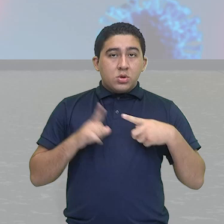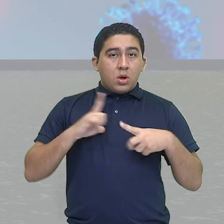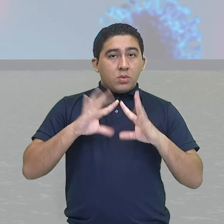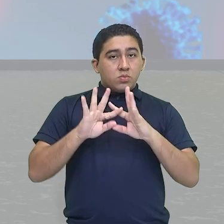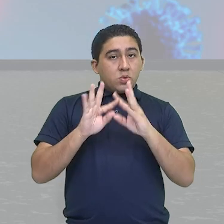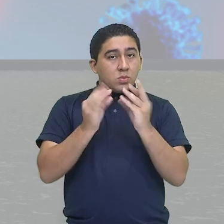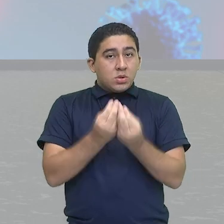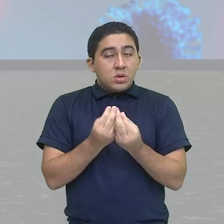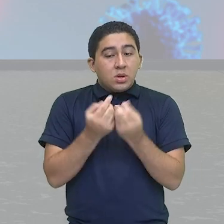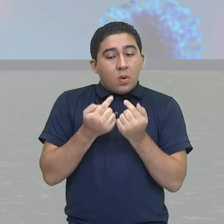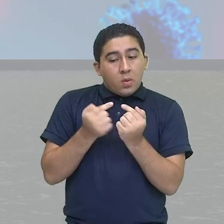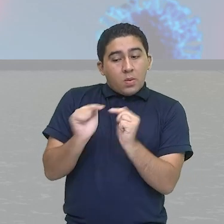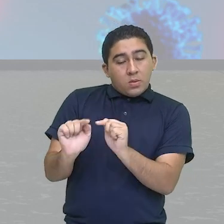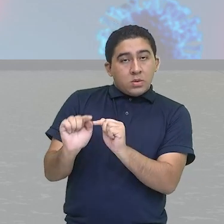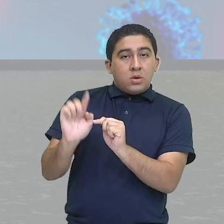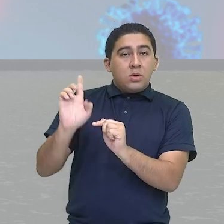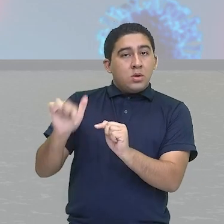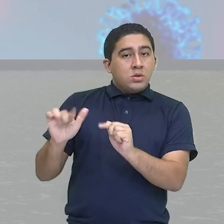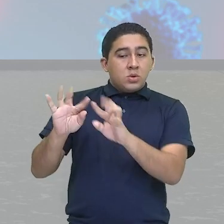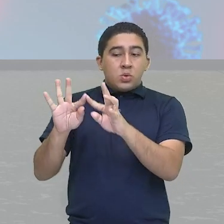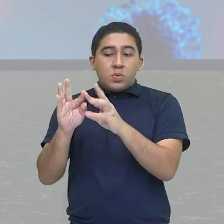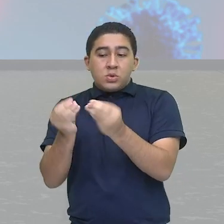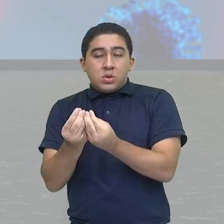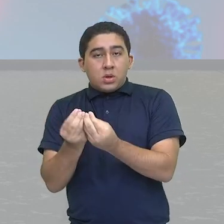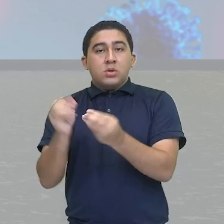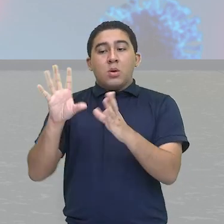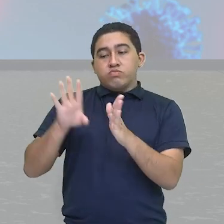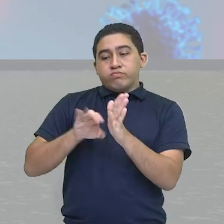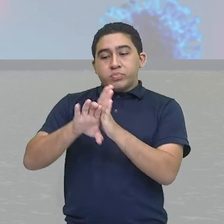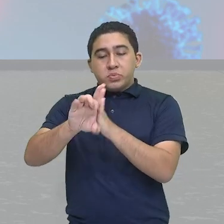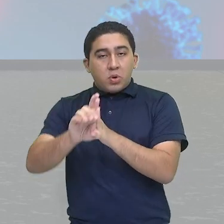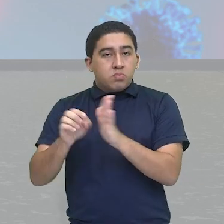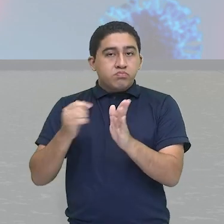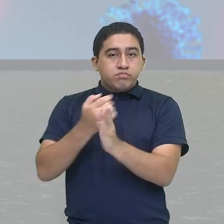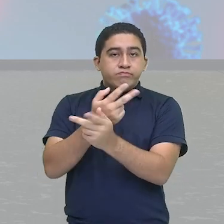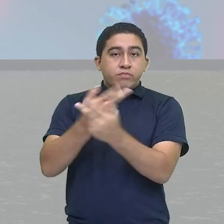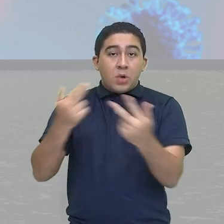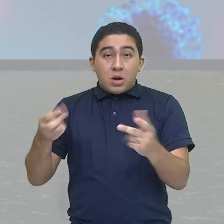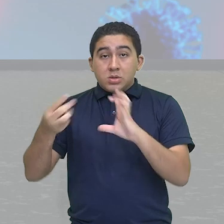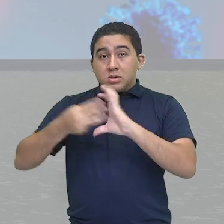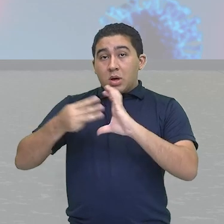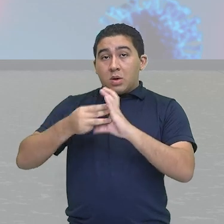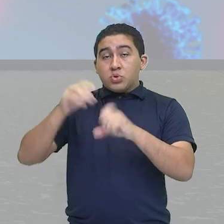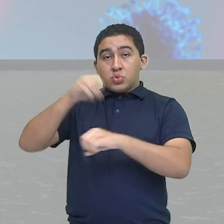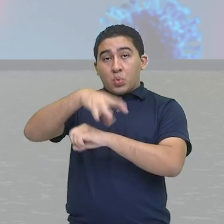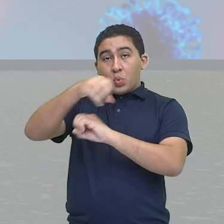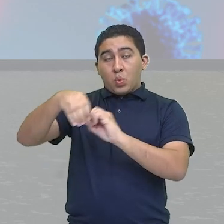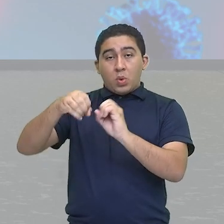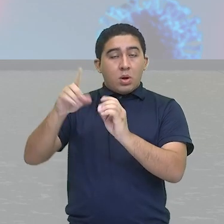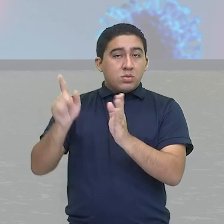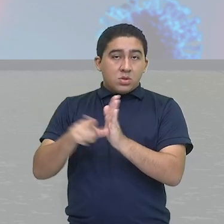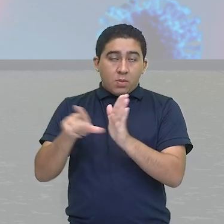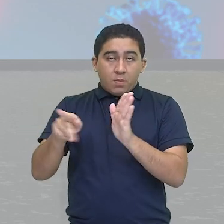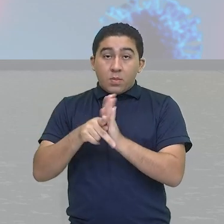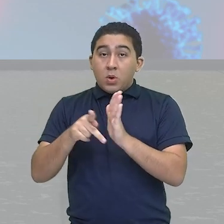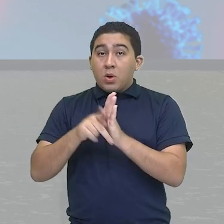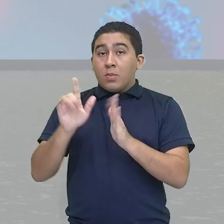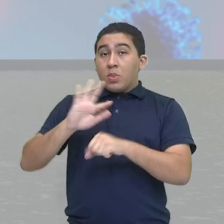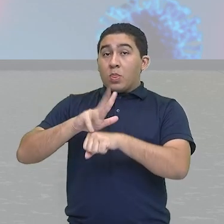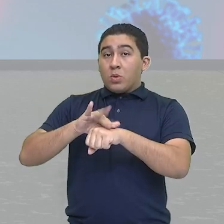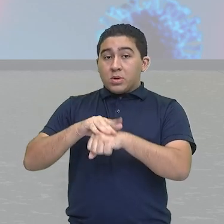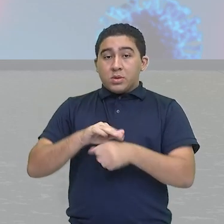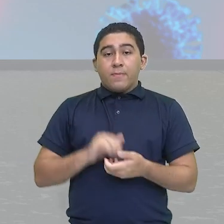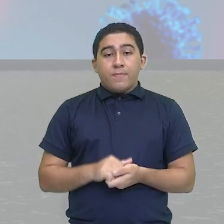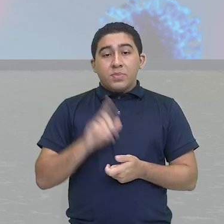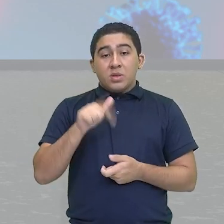contra micro-organismos que causam doenças. Essas células que estão aqui atrás de mim são os micro-organismos,